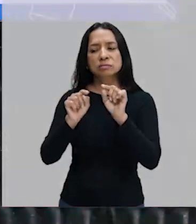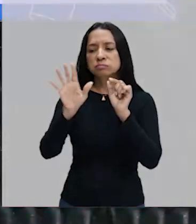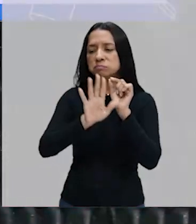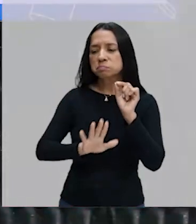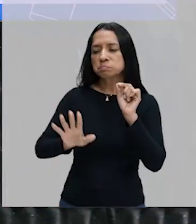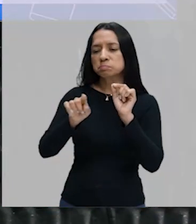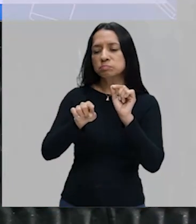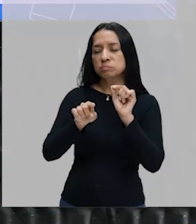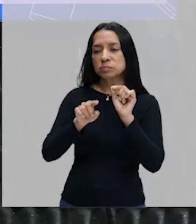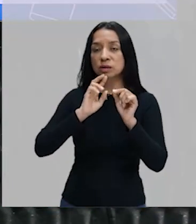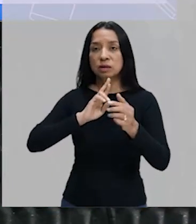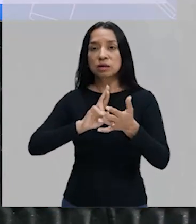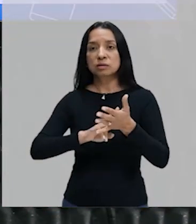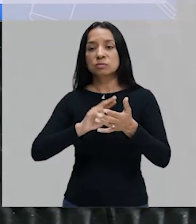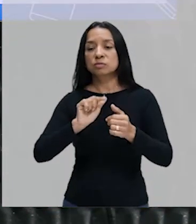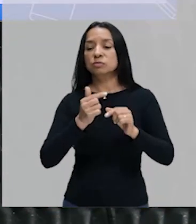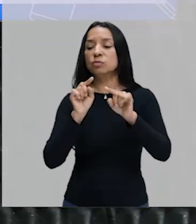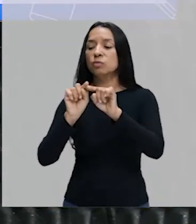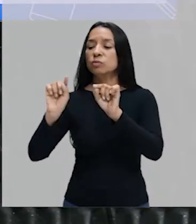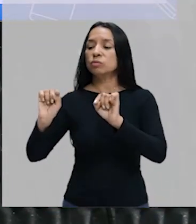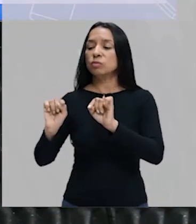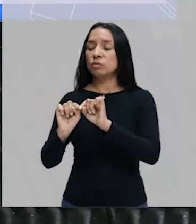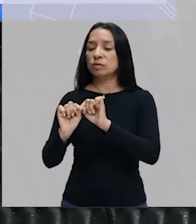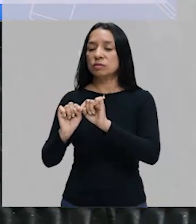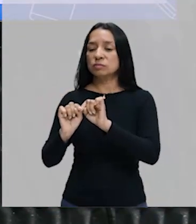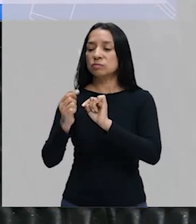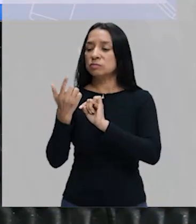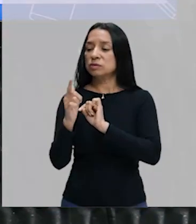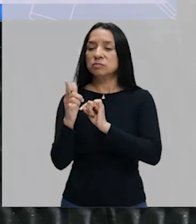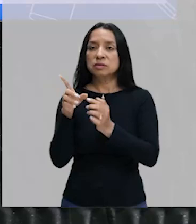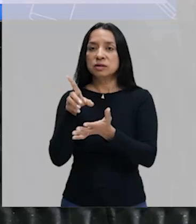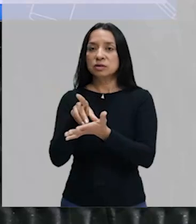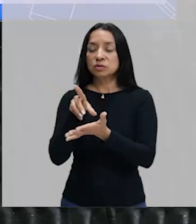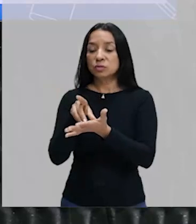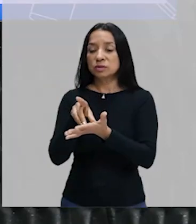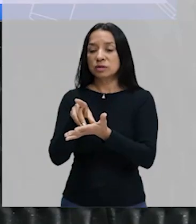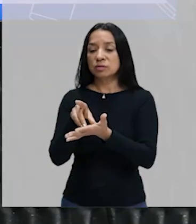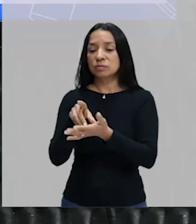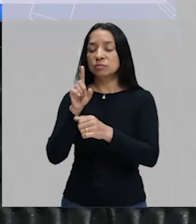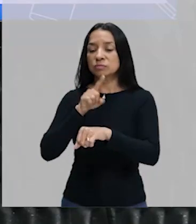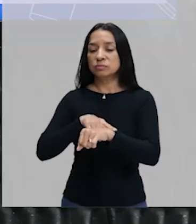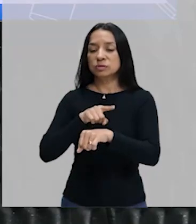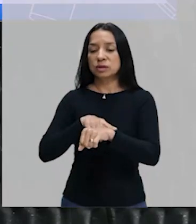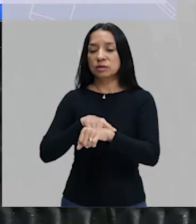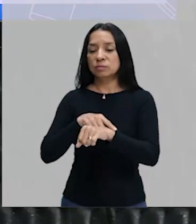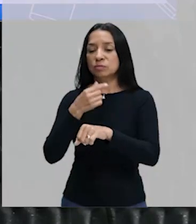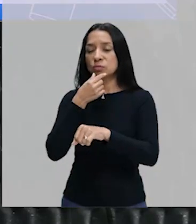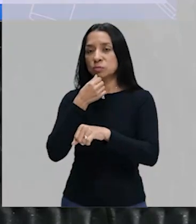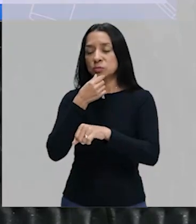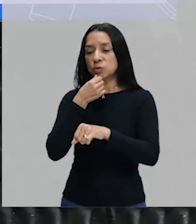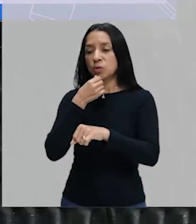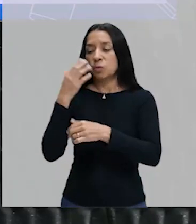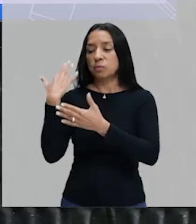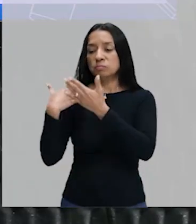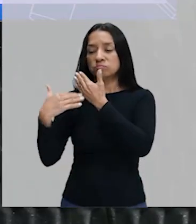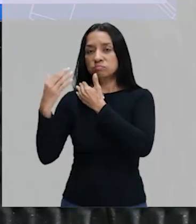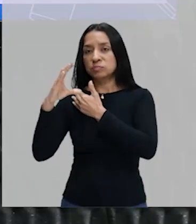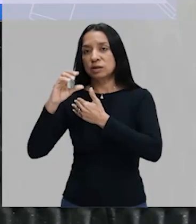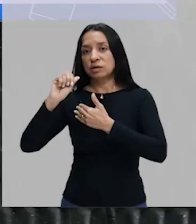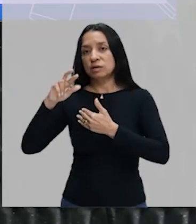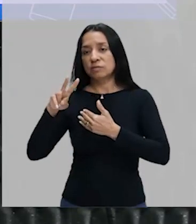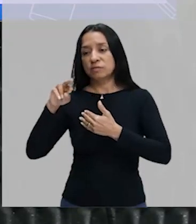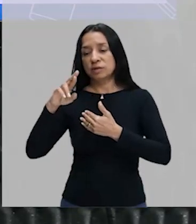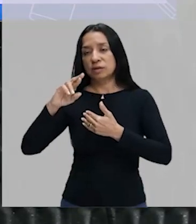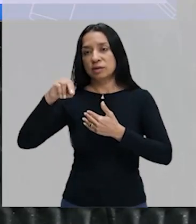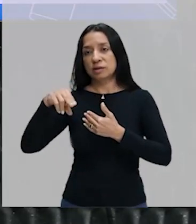responde logo no outro quadro: não existiam dinossauros no tempo dos homens das cavernas. Mas